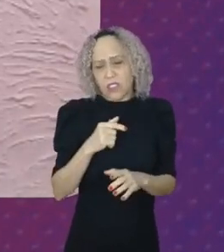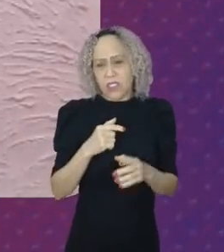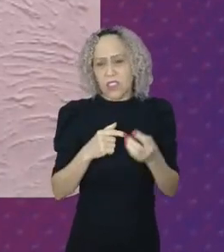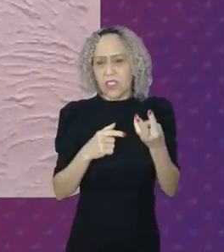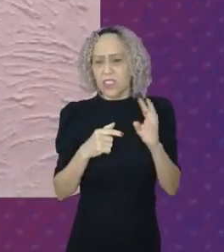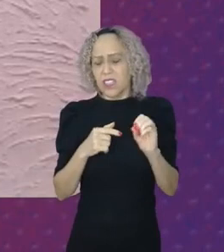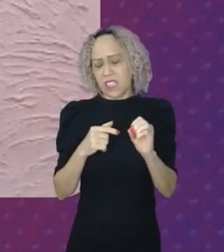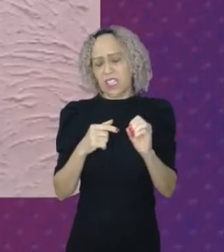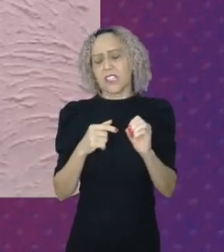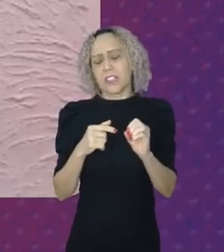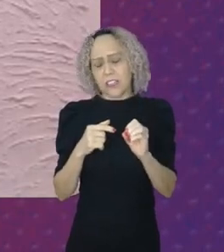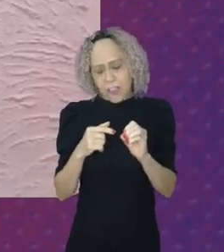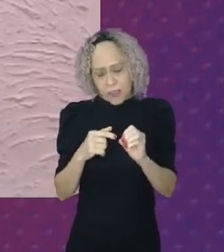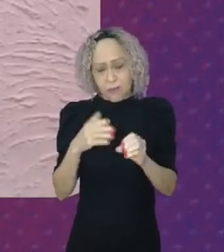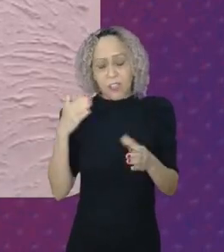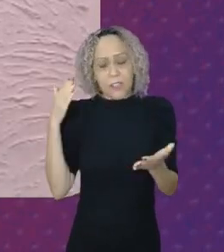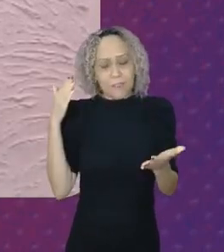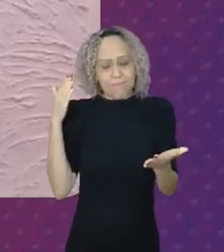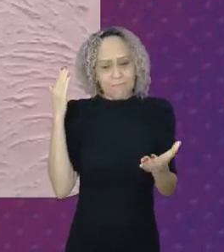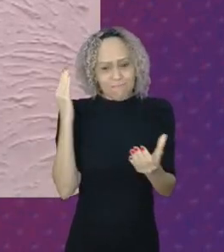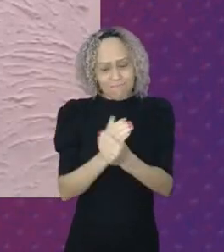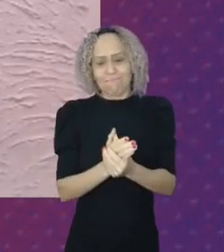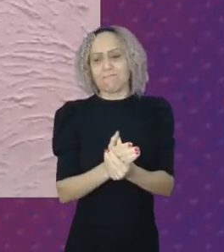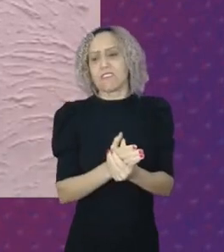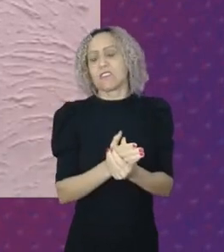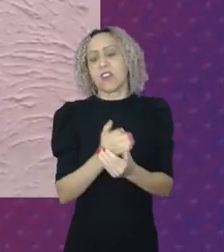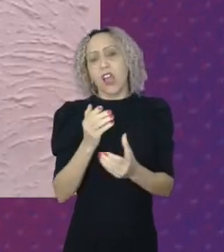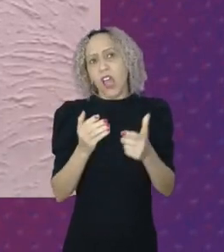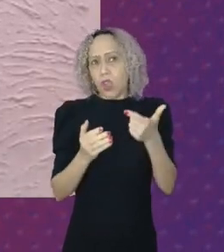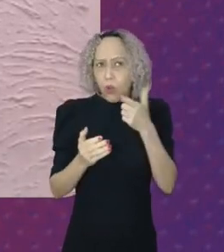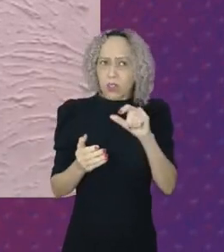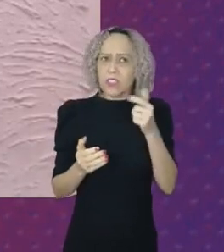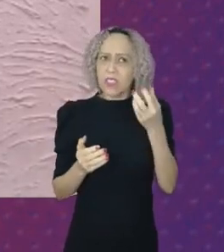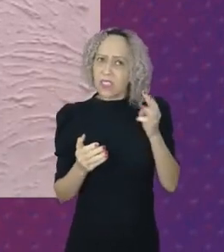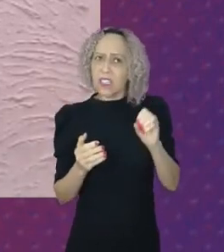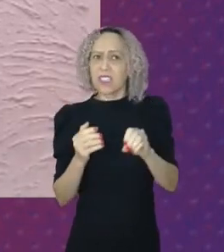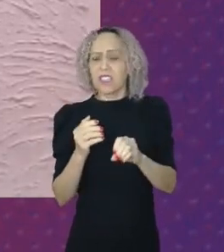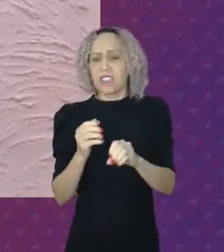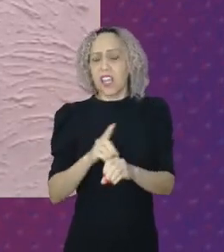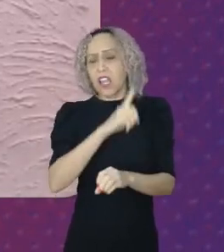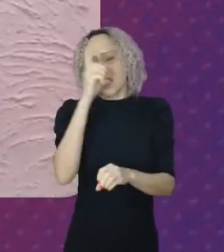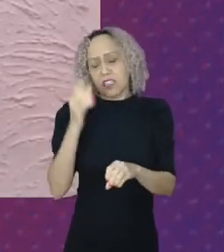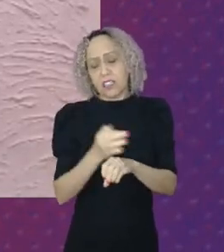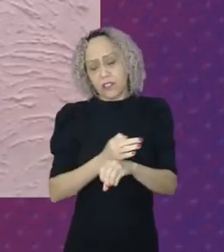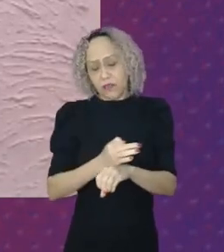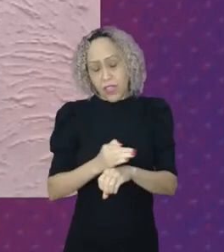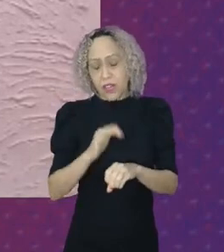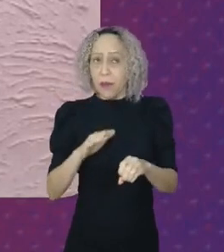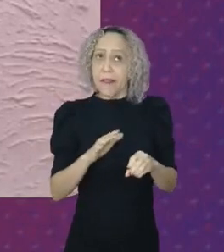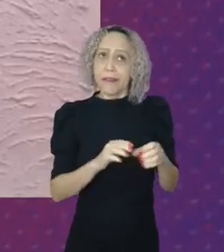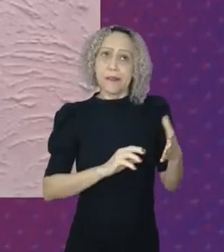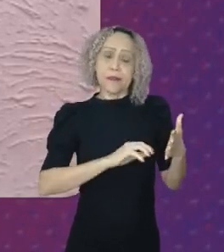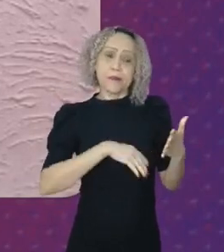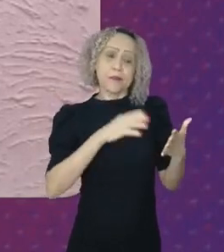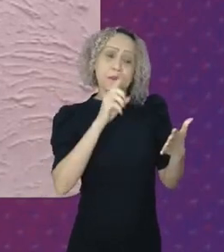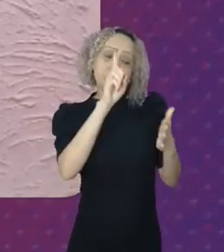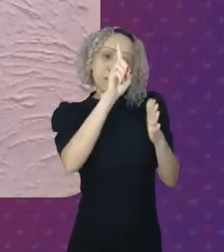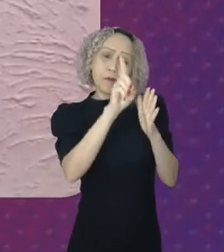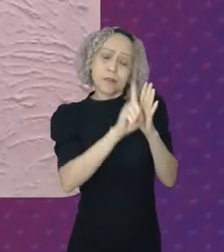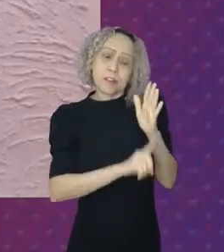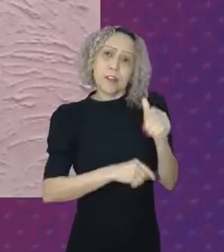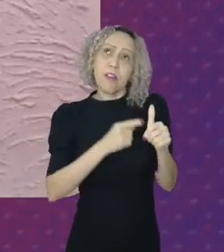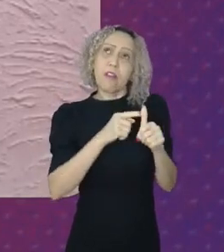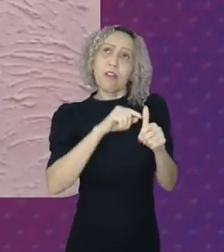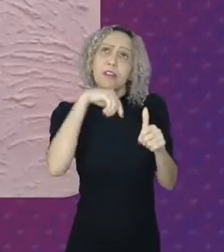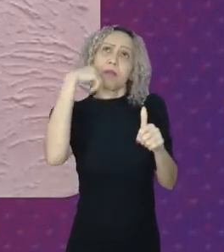Então a nossa categoria já estava acostumada a não ter tudo de uma vez, a gente não conseguia